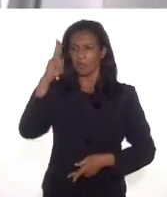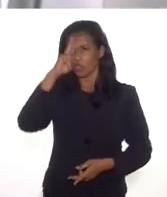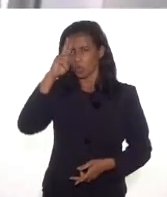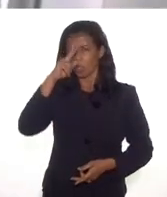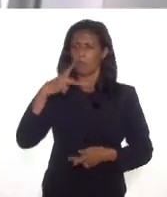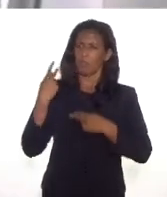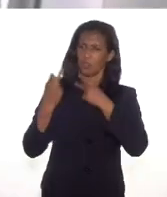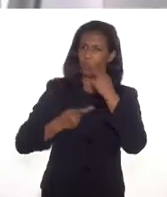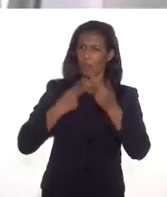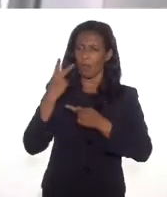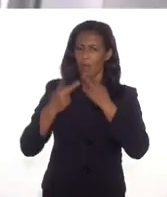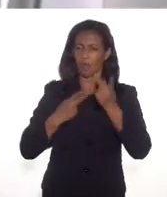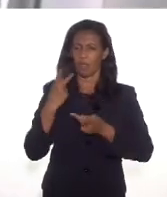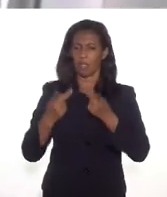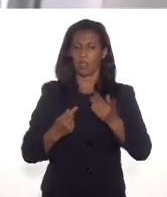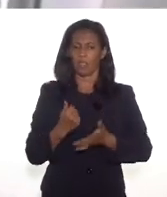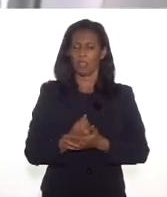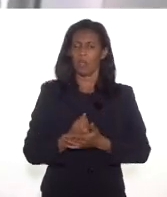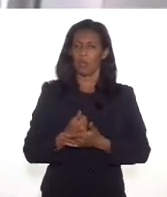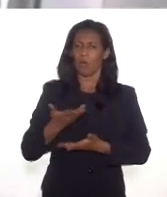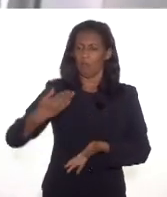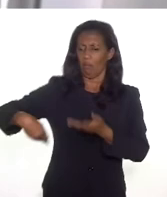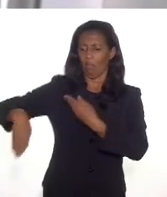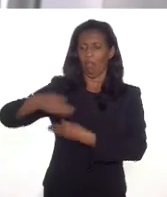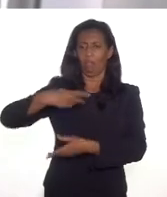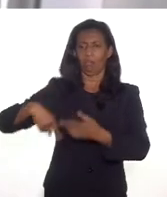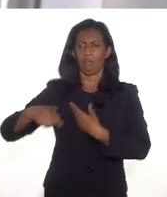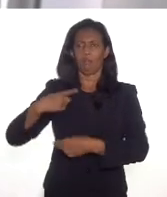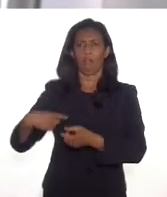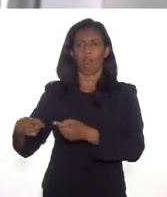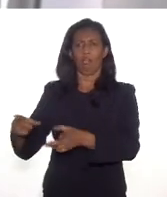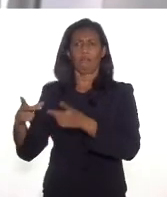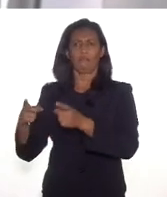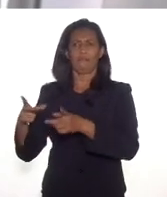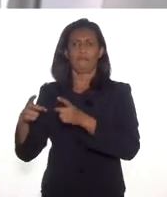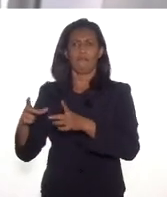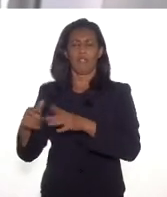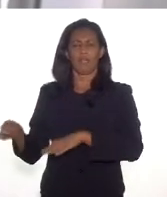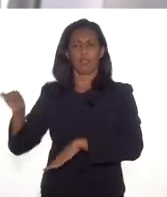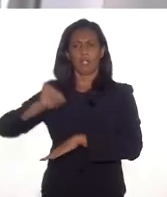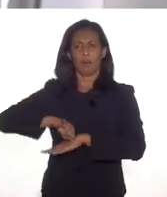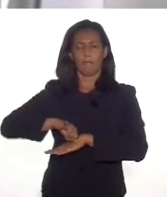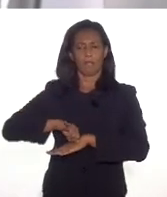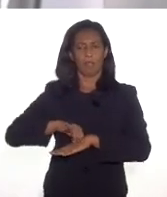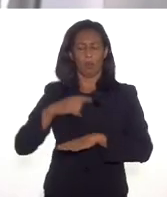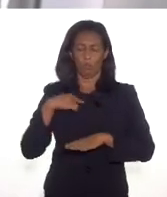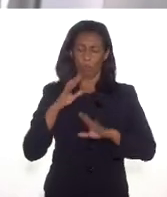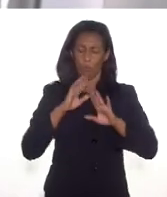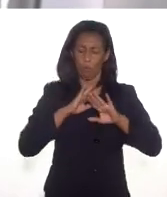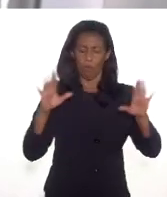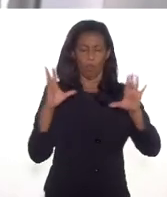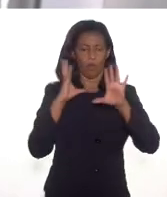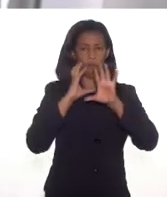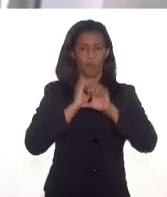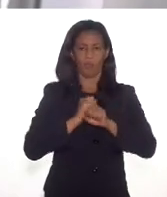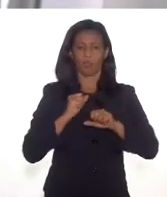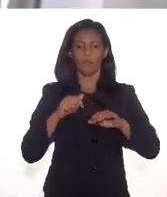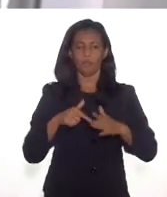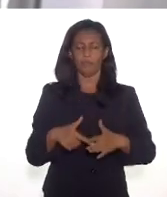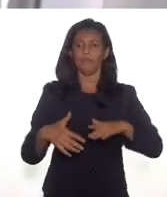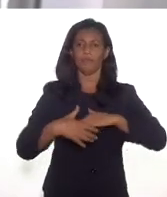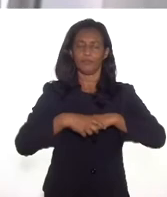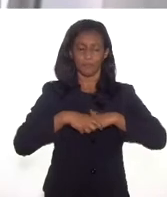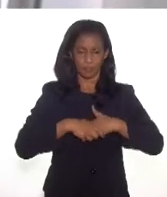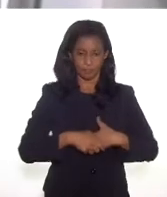correndo o risco de entrar na sanha do leilão de negócios imobiliários na capital. Por isso, eu fecho aqui a minha intervenção, cumprimentando